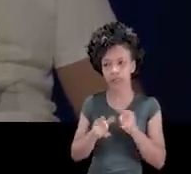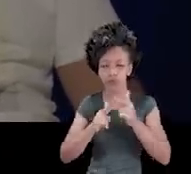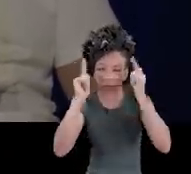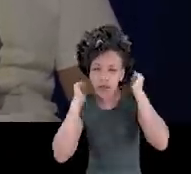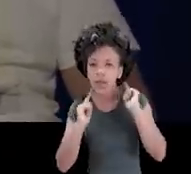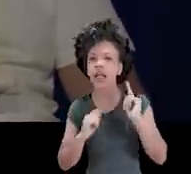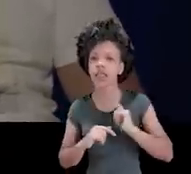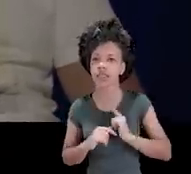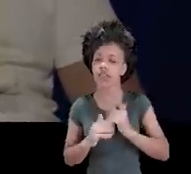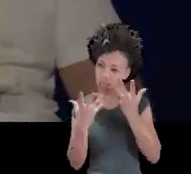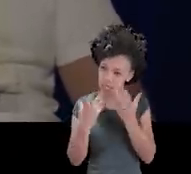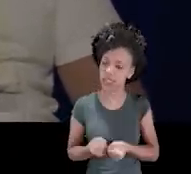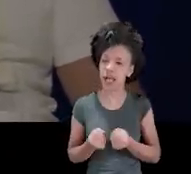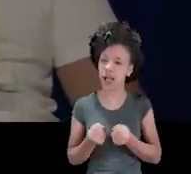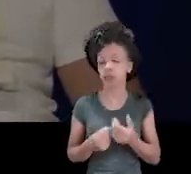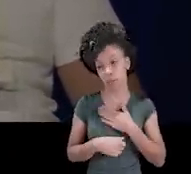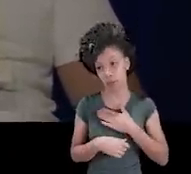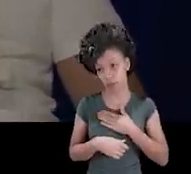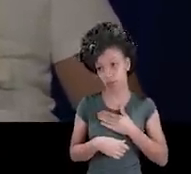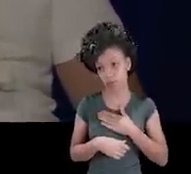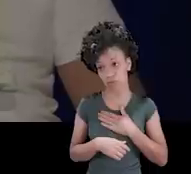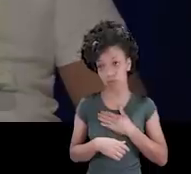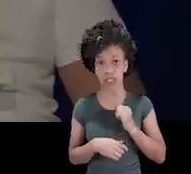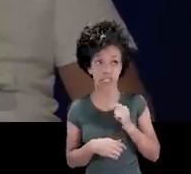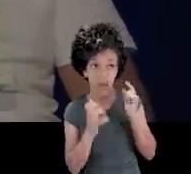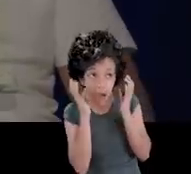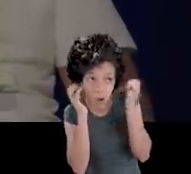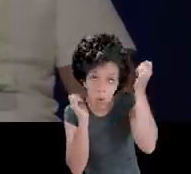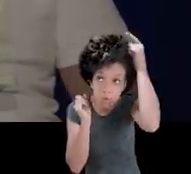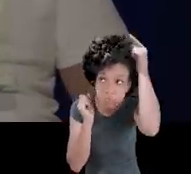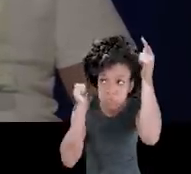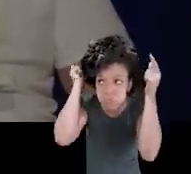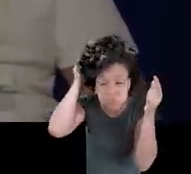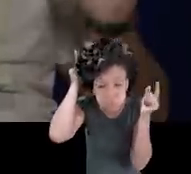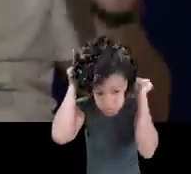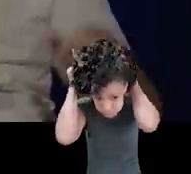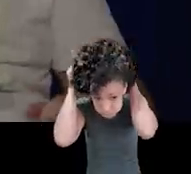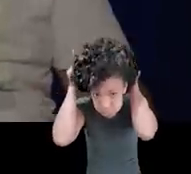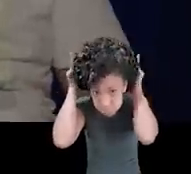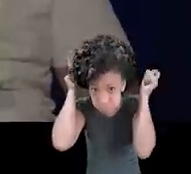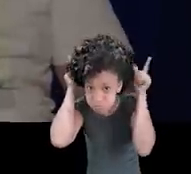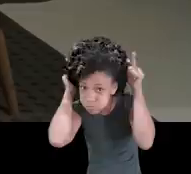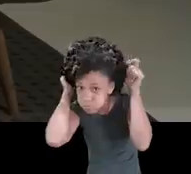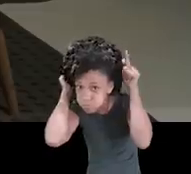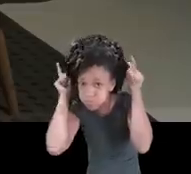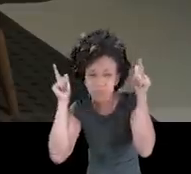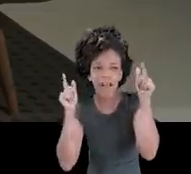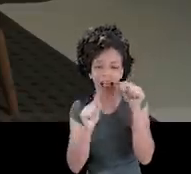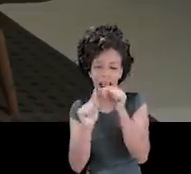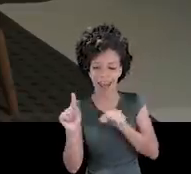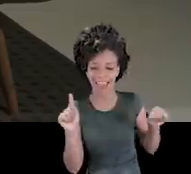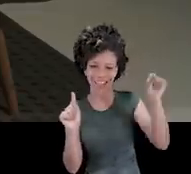que teve que se assumir careca, no meu caso. Que se eu deixar aqui agora, vai nascer um aqui e aqui. Liga os pontos. Ele é